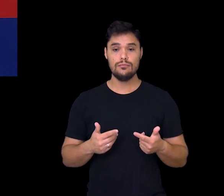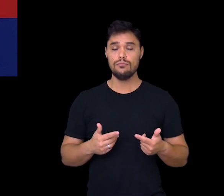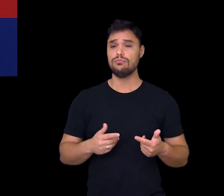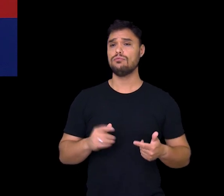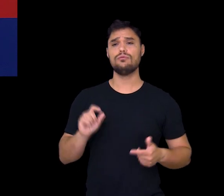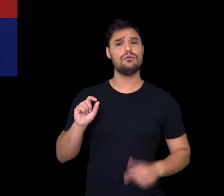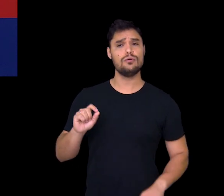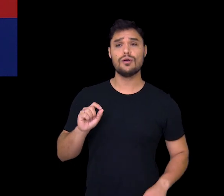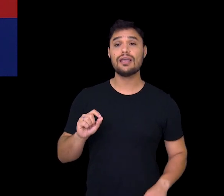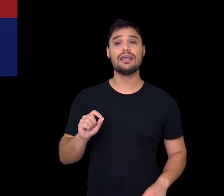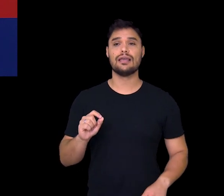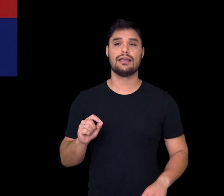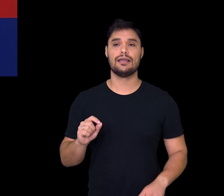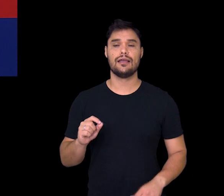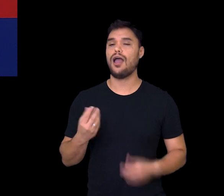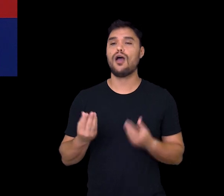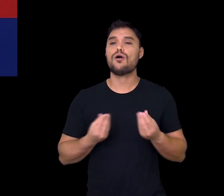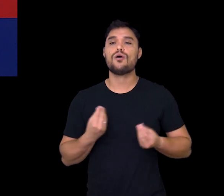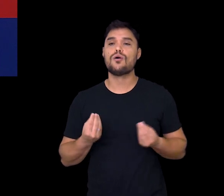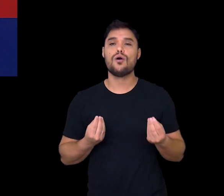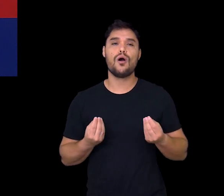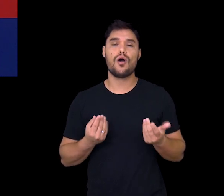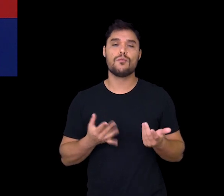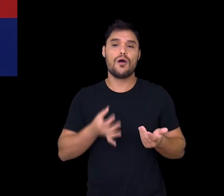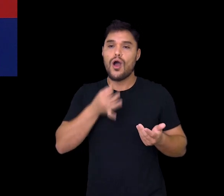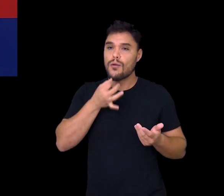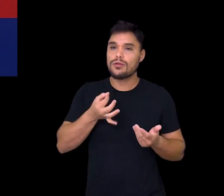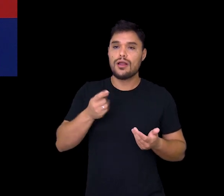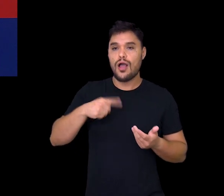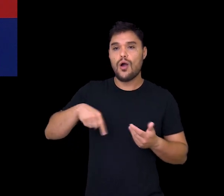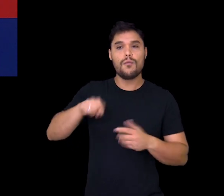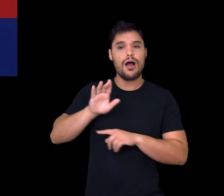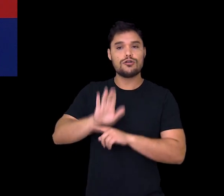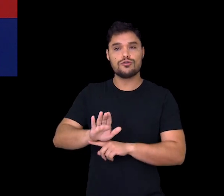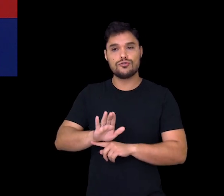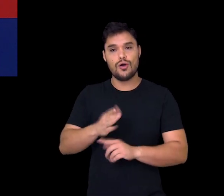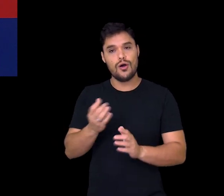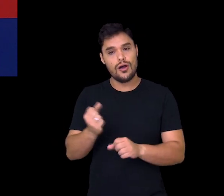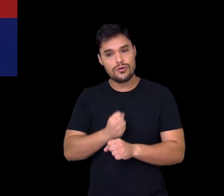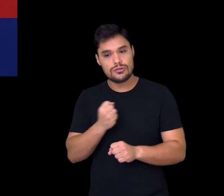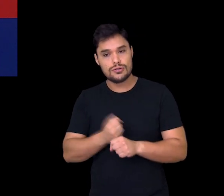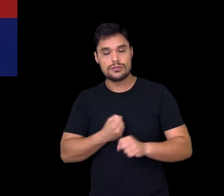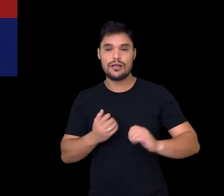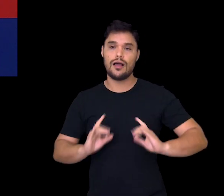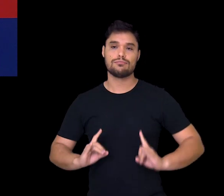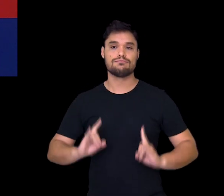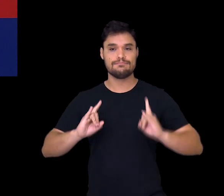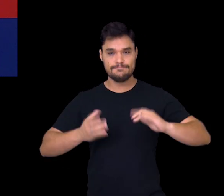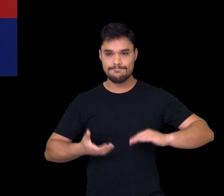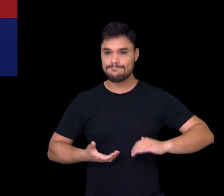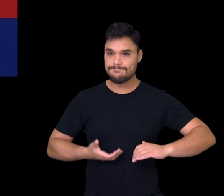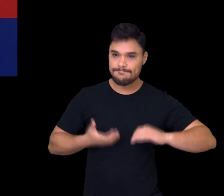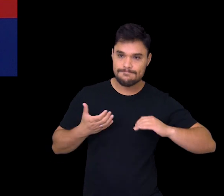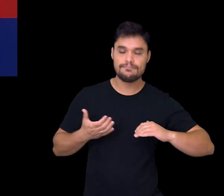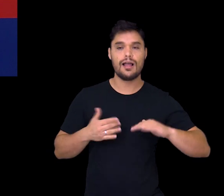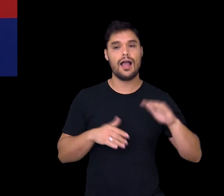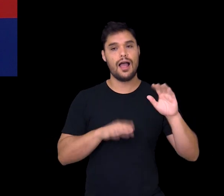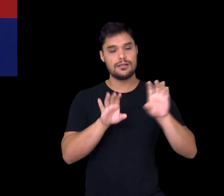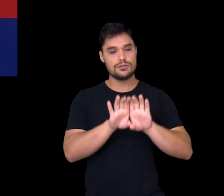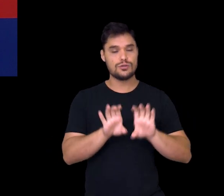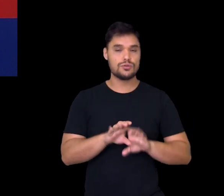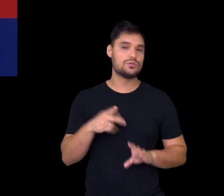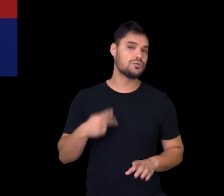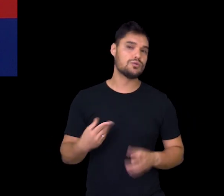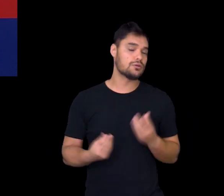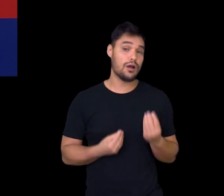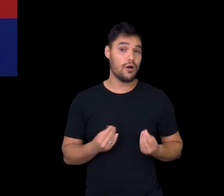Como é que era visto, o que eles puderam ajudar nessa concepção do palácio aqui? O que você conta da estrutura do palácio, disso?